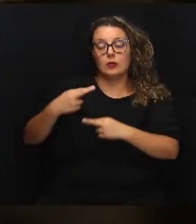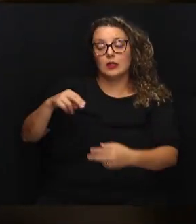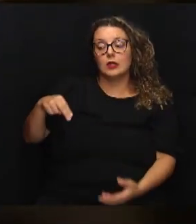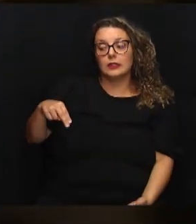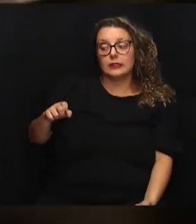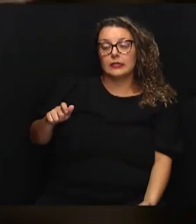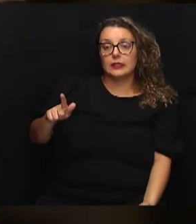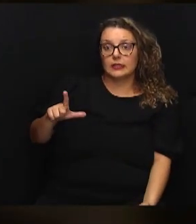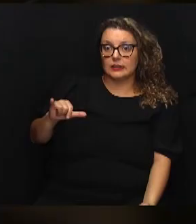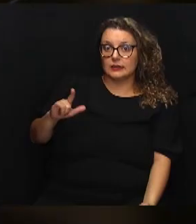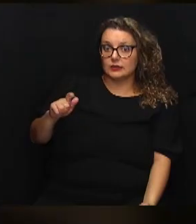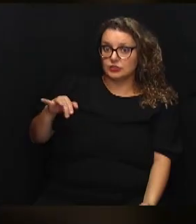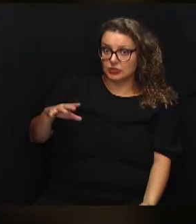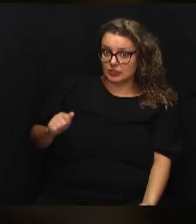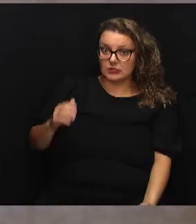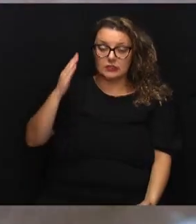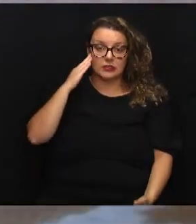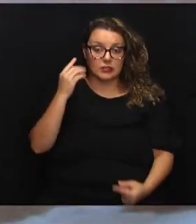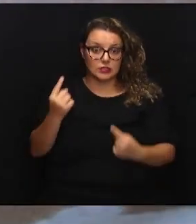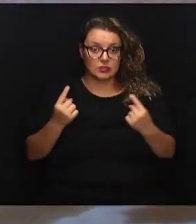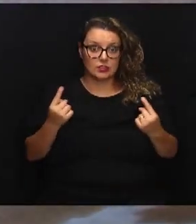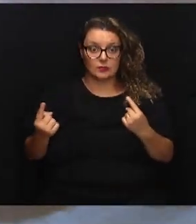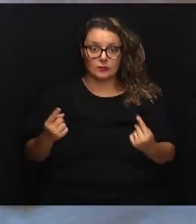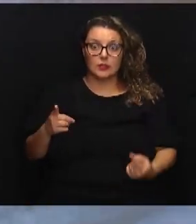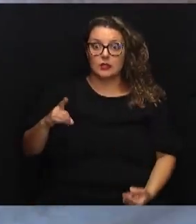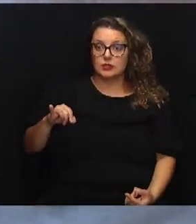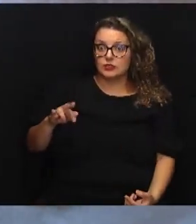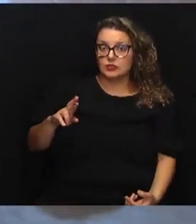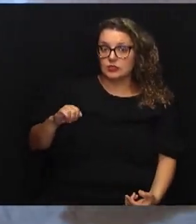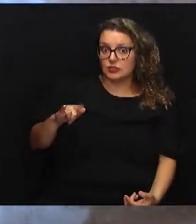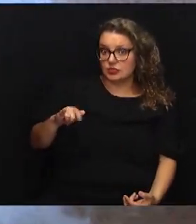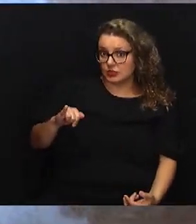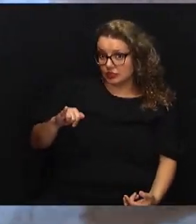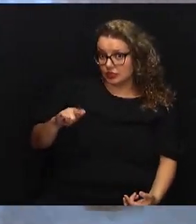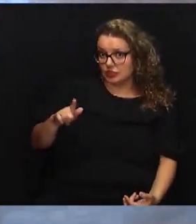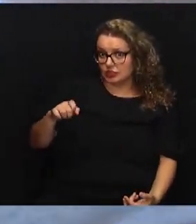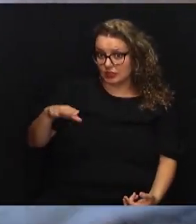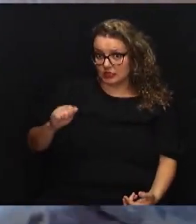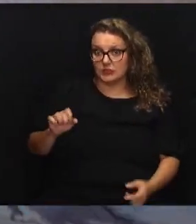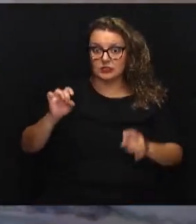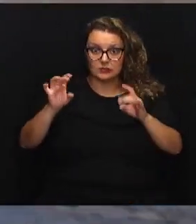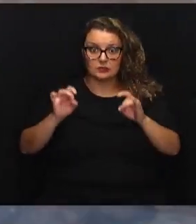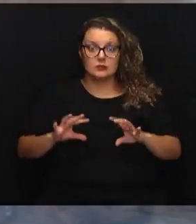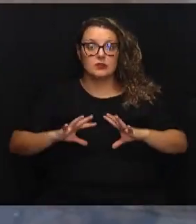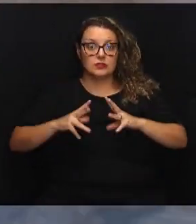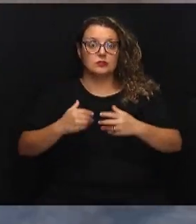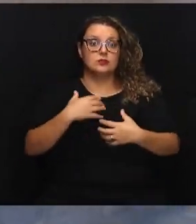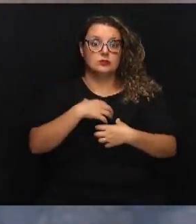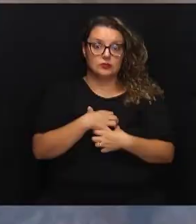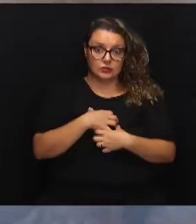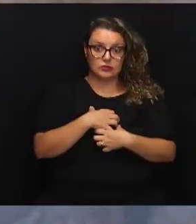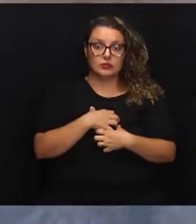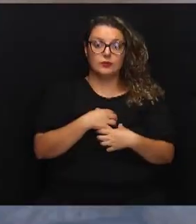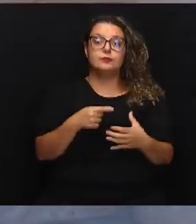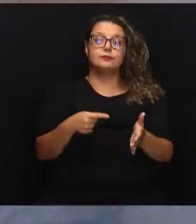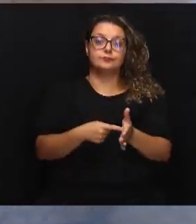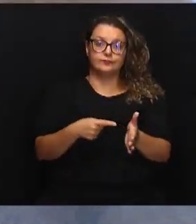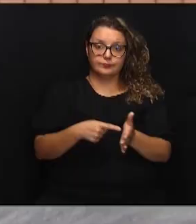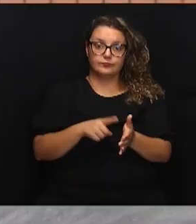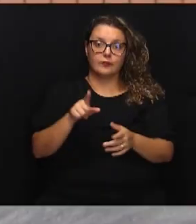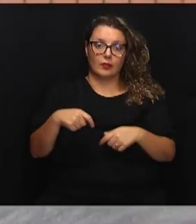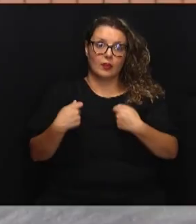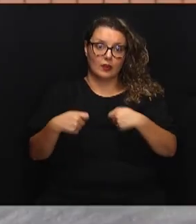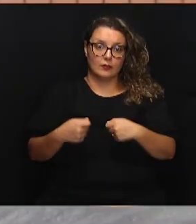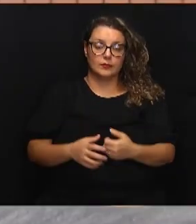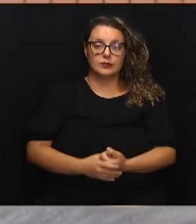e entende que cada um deve ter uma diligência específica, mas, de toda forma, a denúncia é